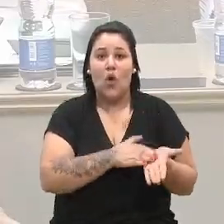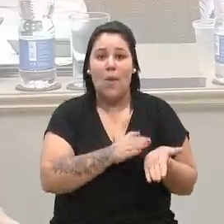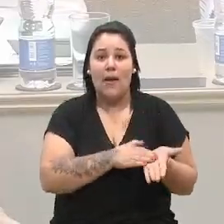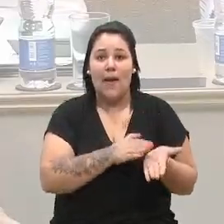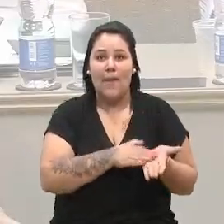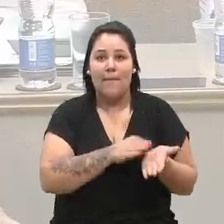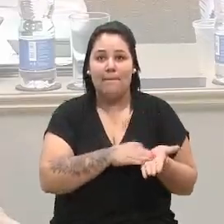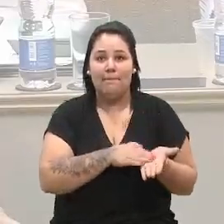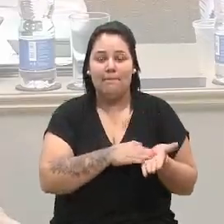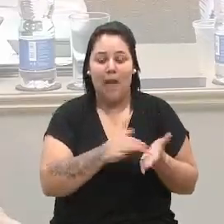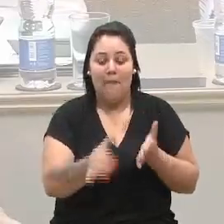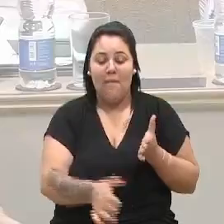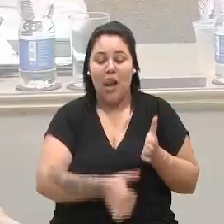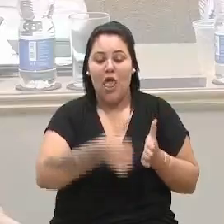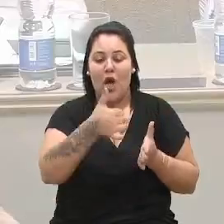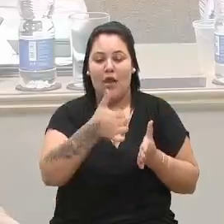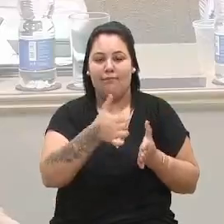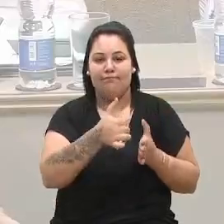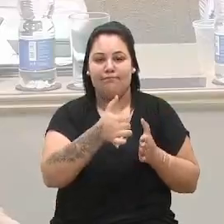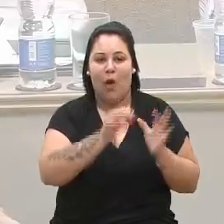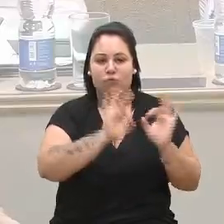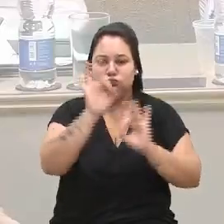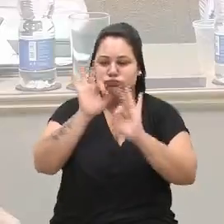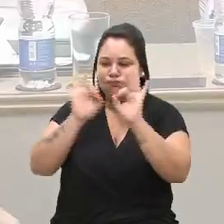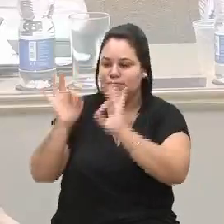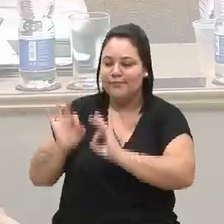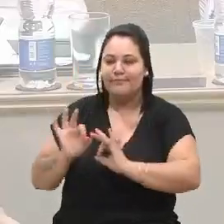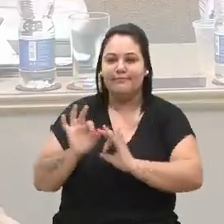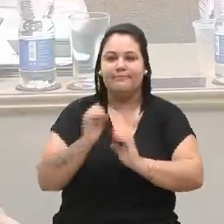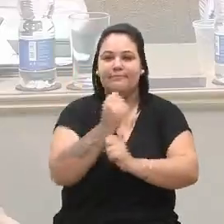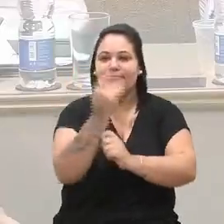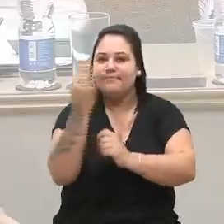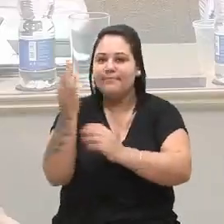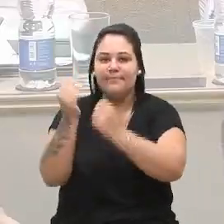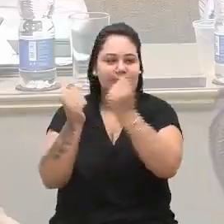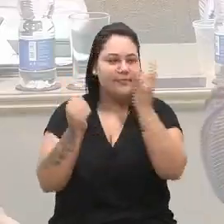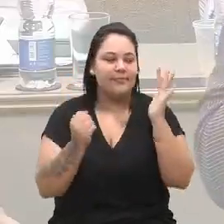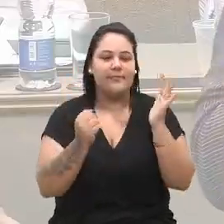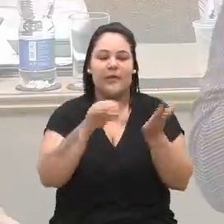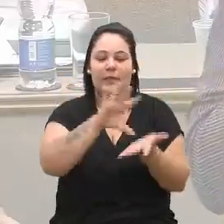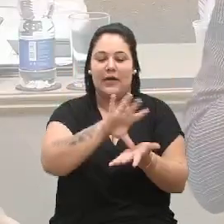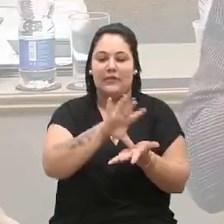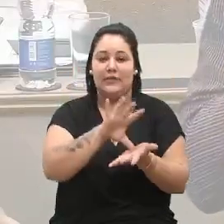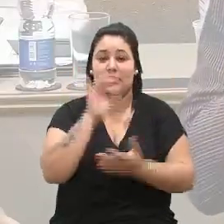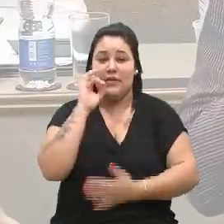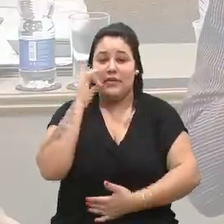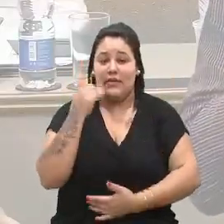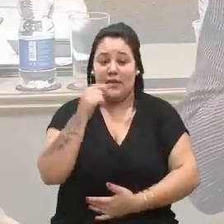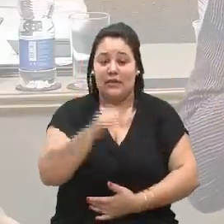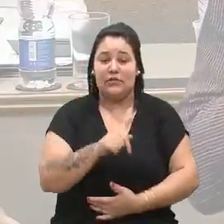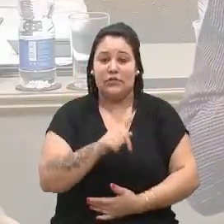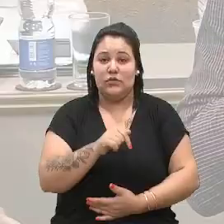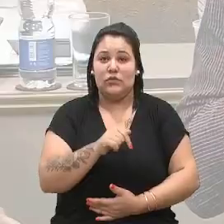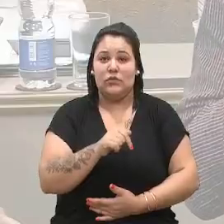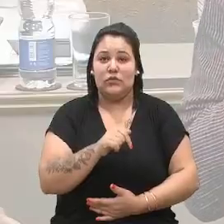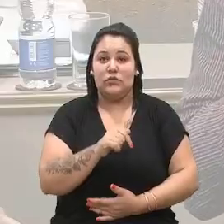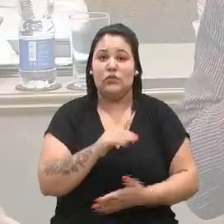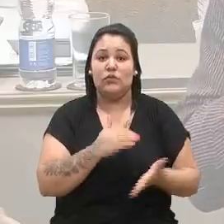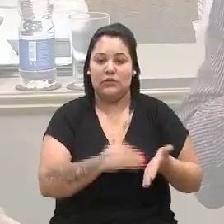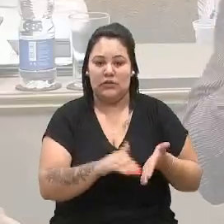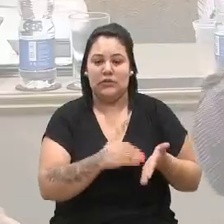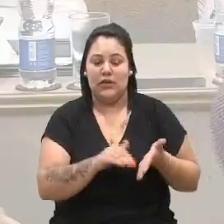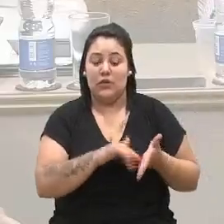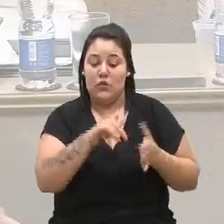das condições das praças. E essa ideia do secretário,